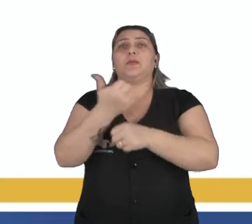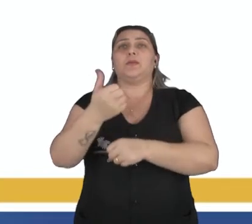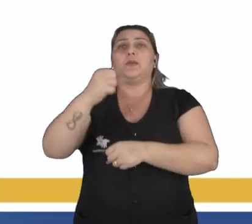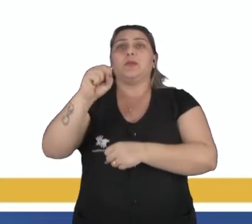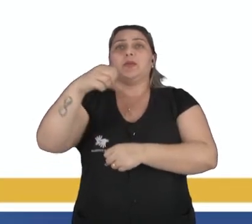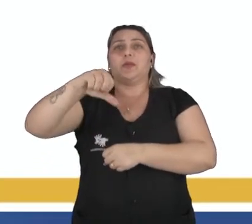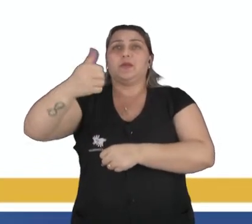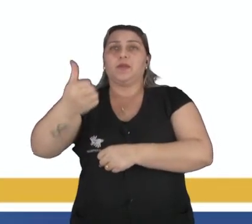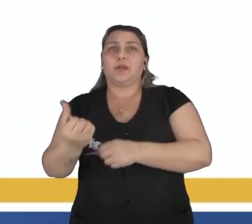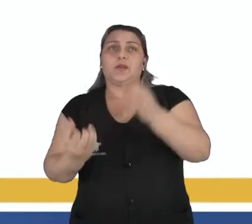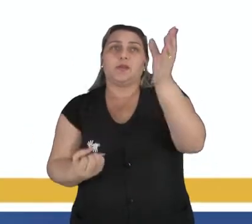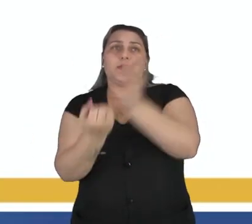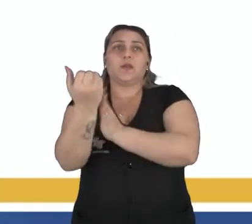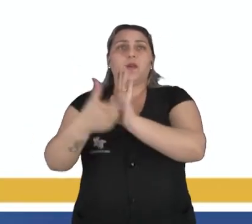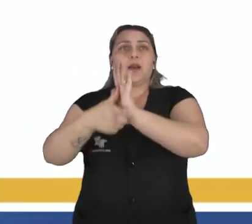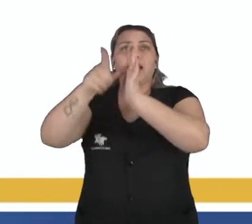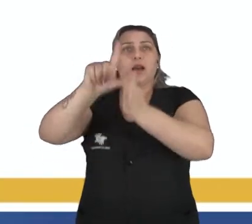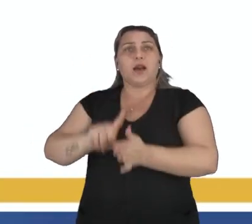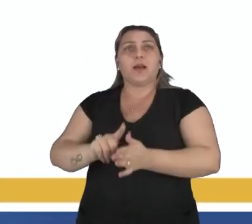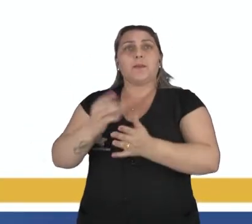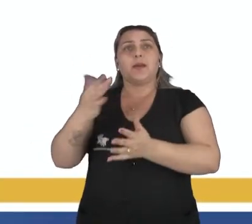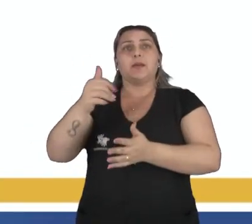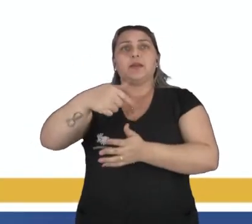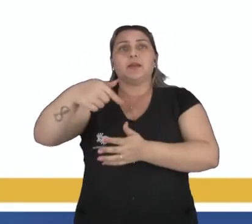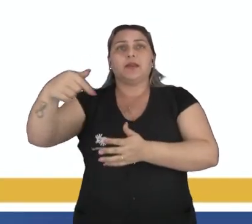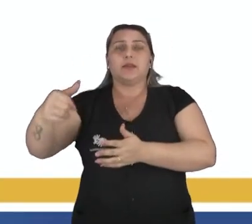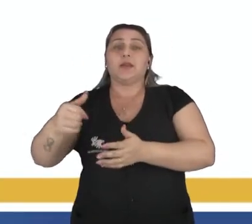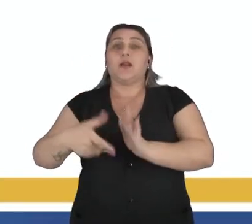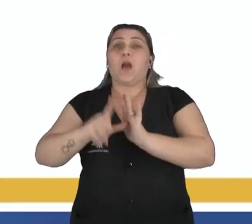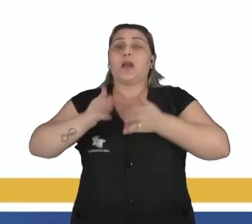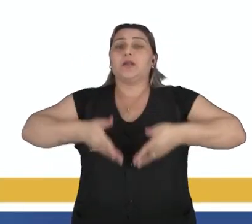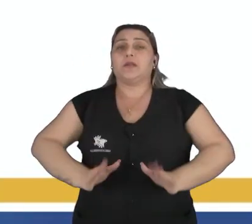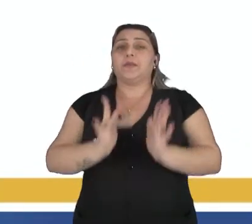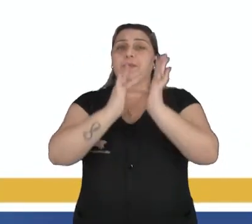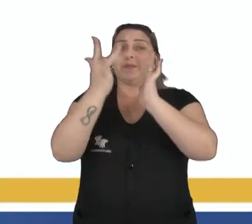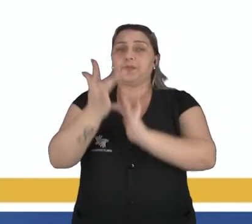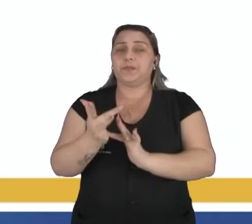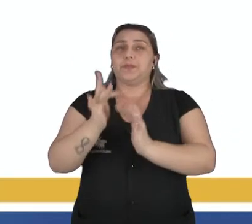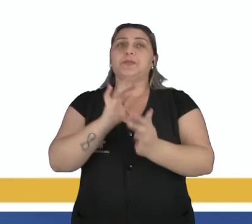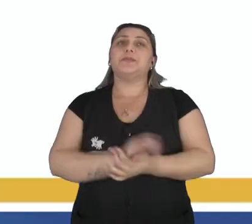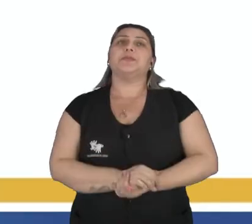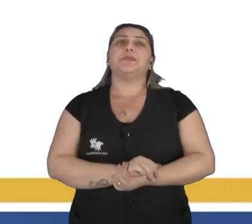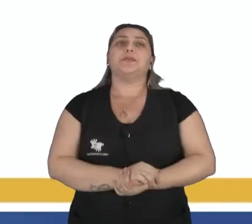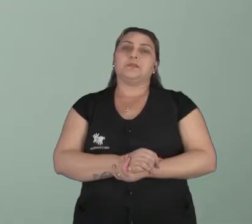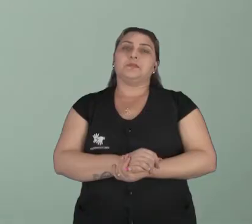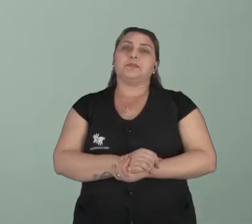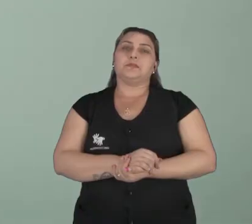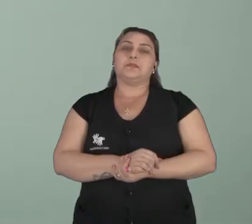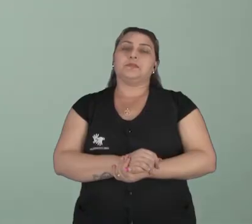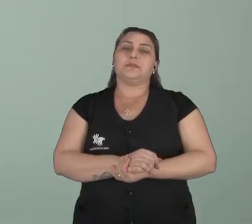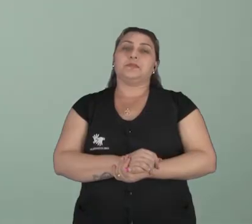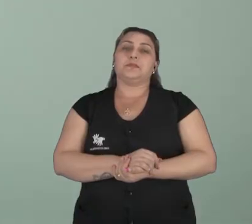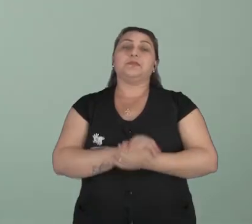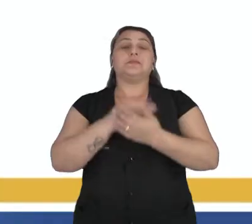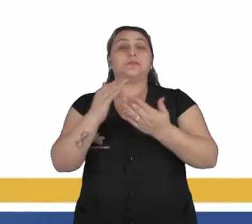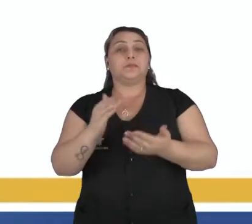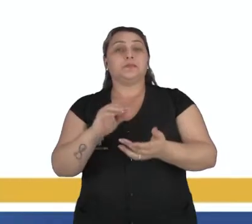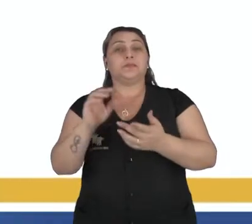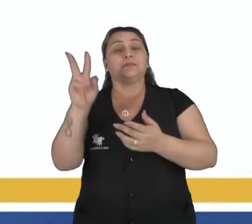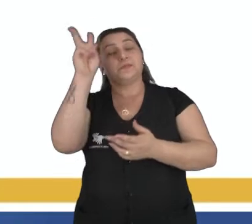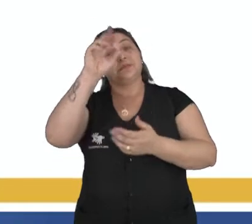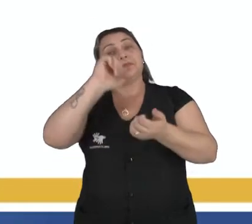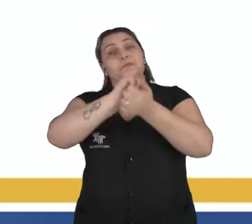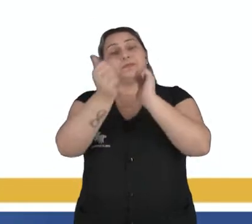1896, mas surgiu bem anteriormente, por volta de 776 a.C. História do atletismo,